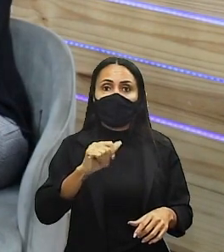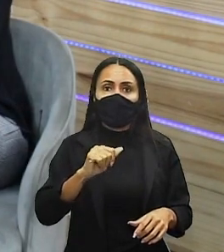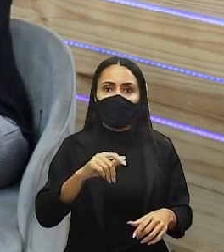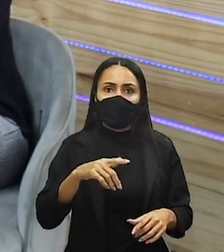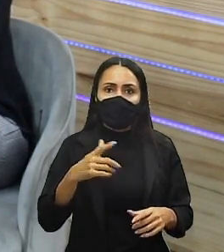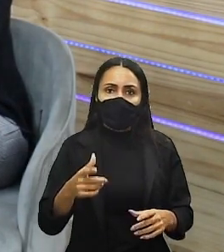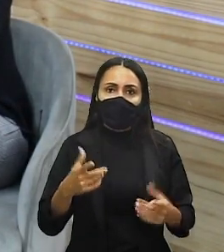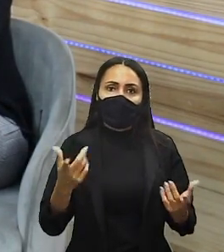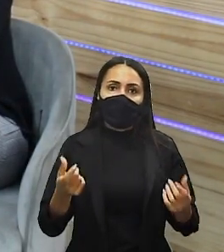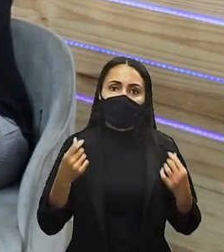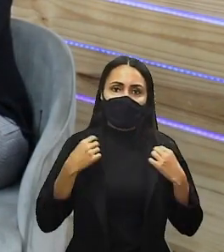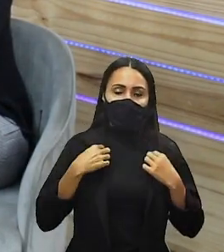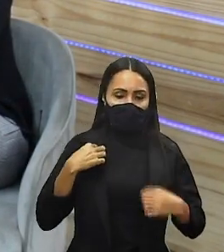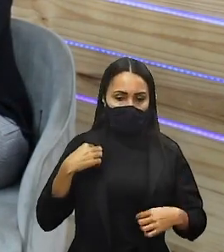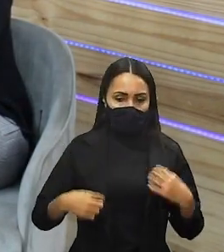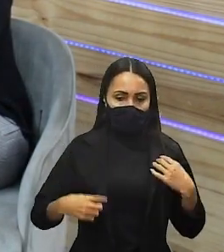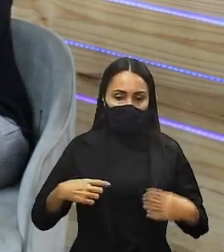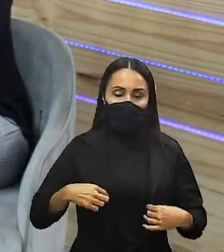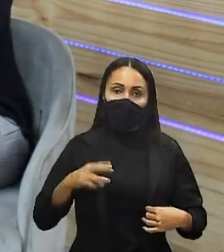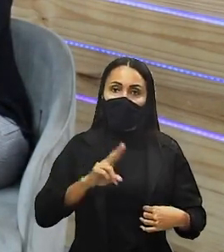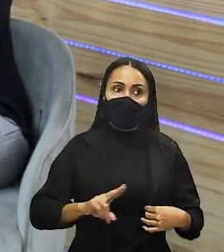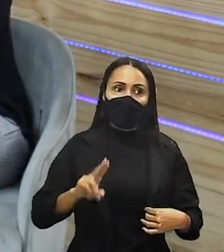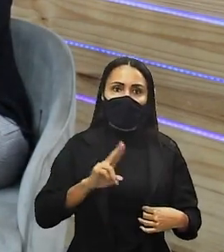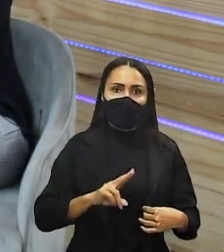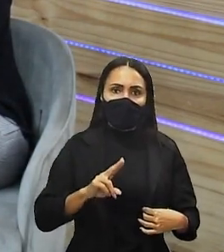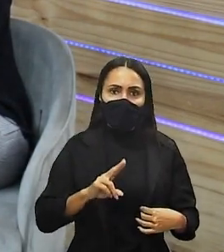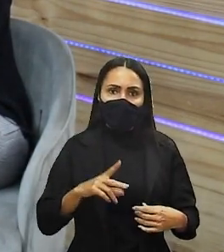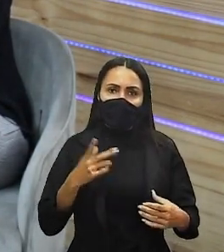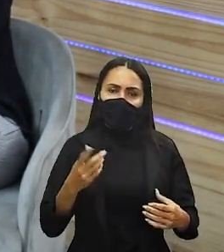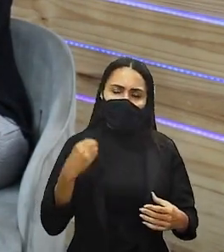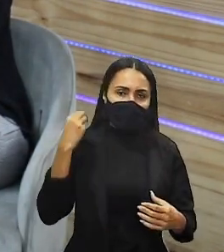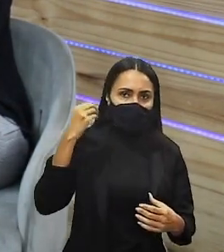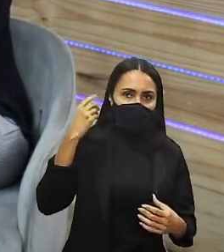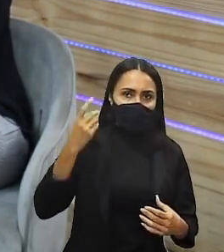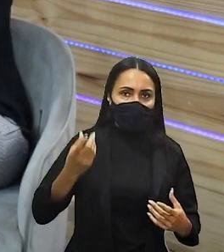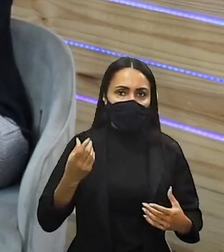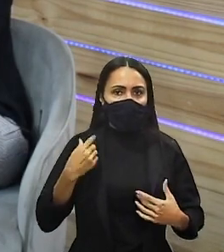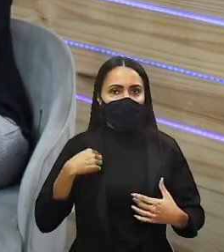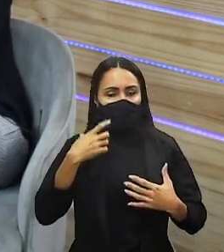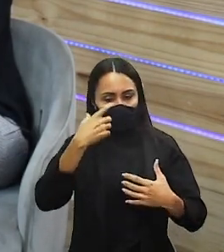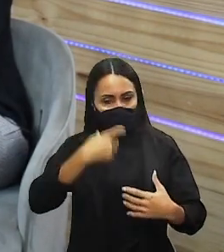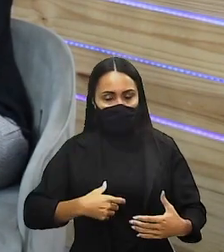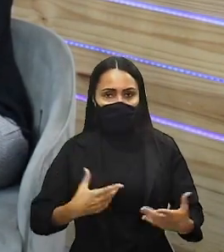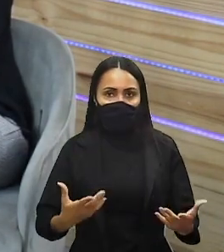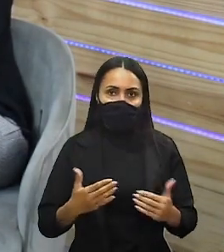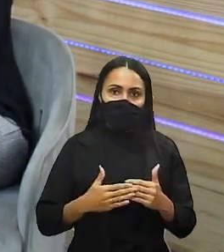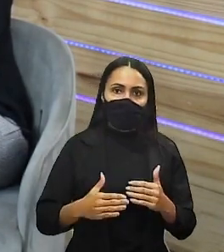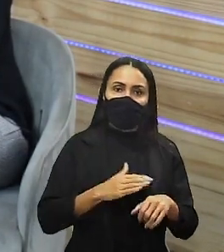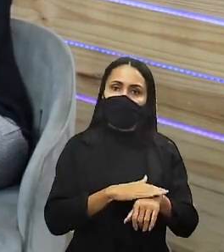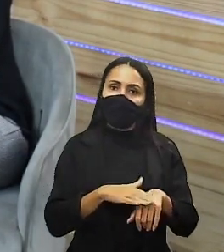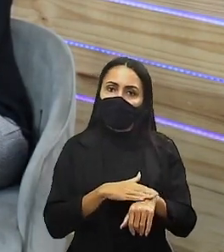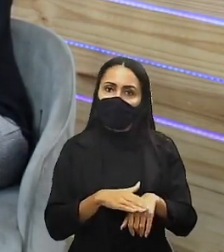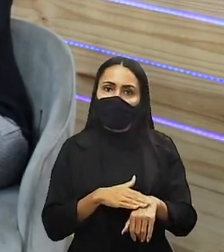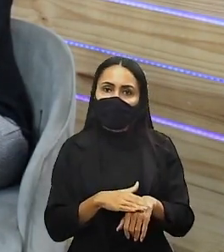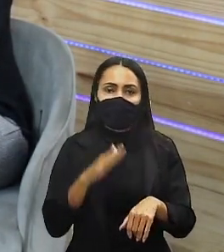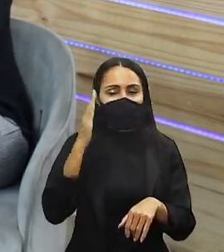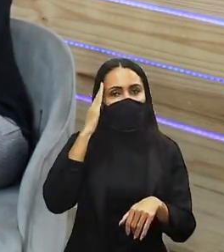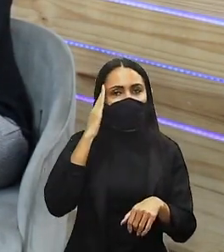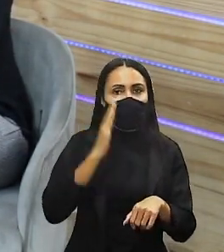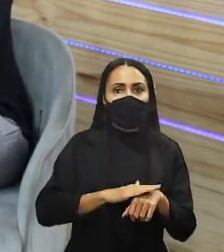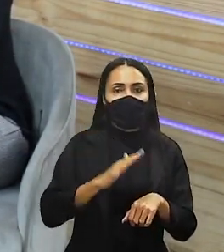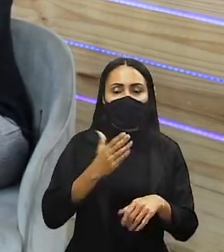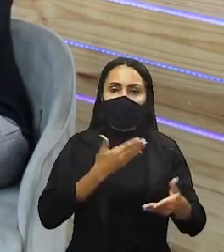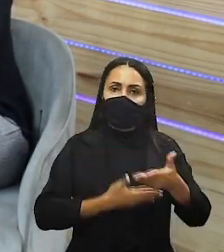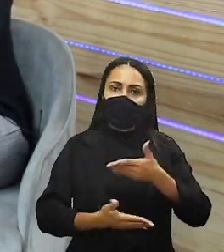tente usar a roupa que eu estou usando. Né? Tente usar, coloque-se no meu lugar, que aí a gente começa a conversar e a entender mais o